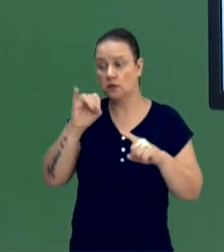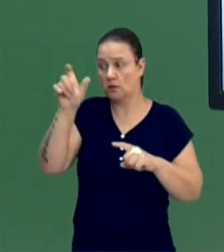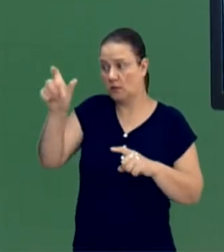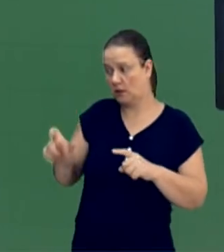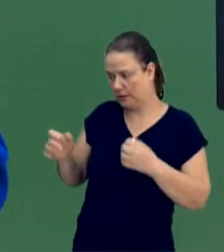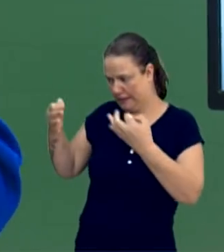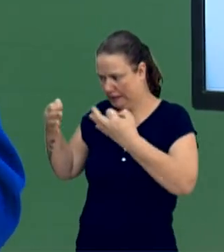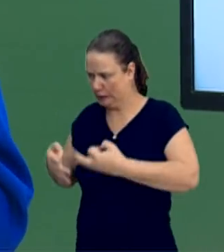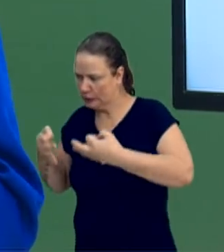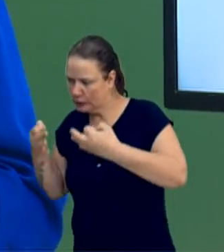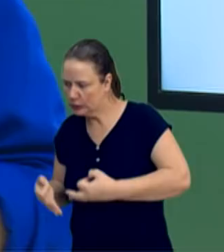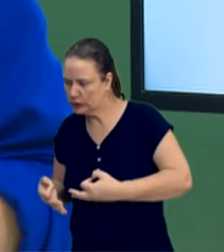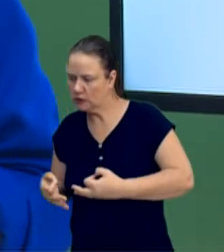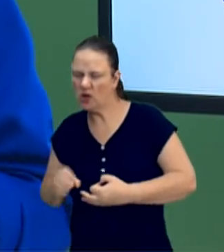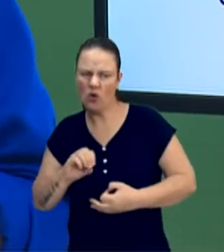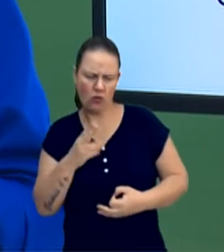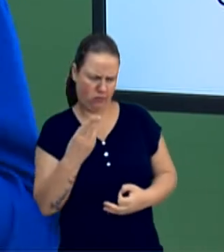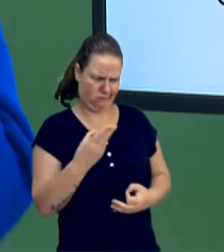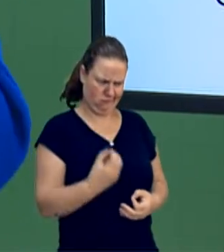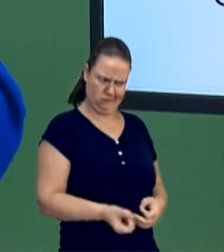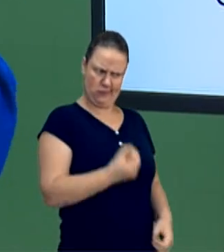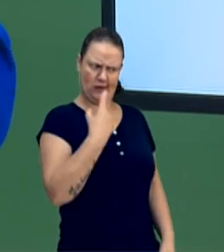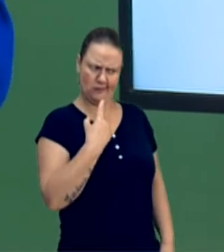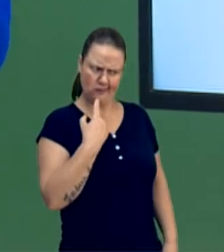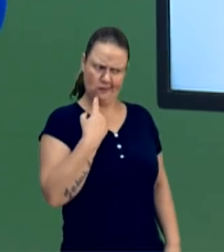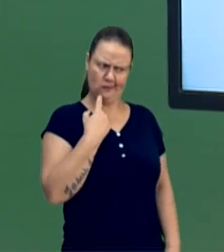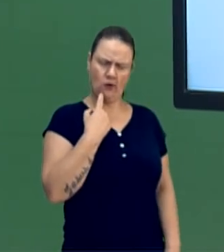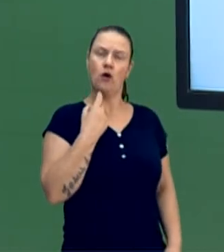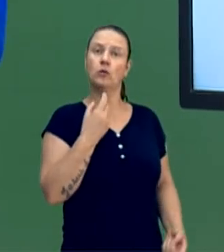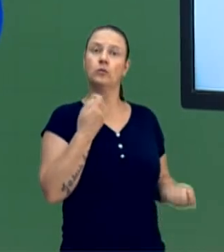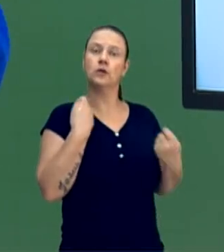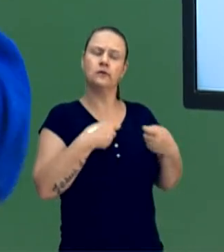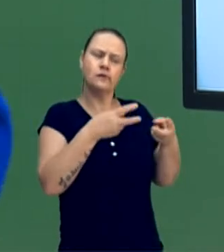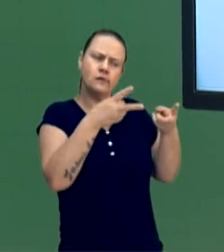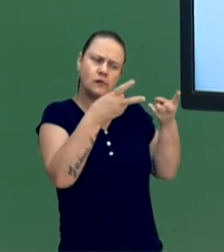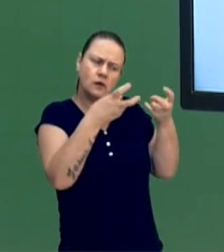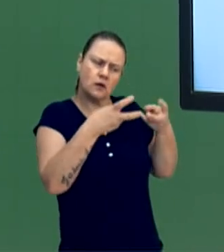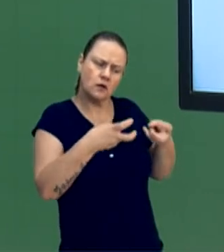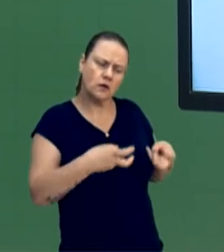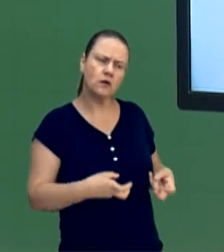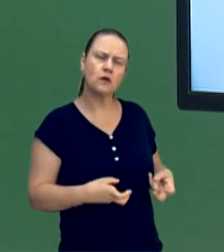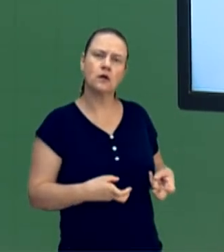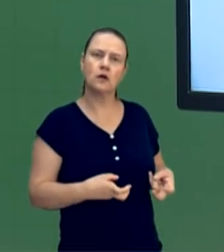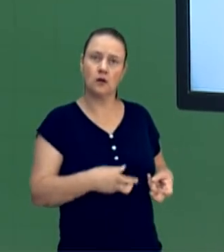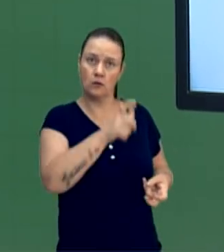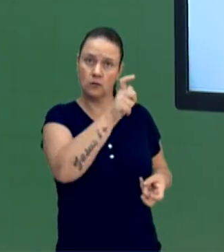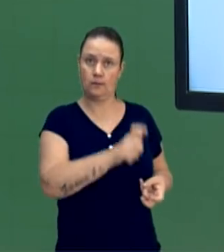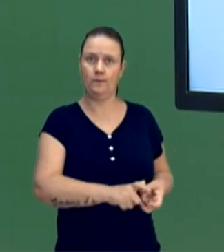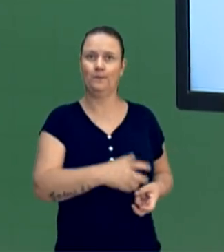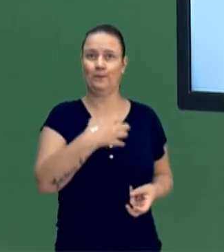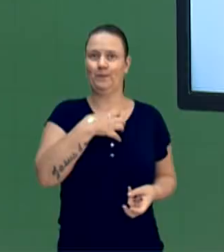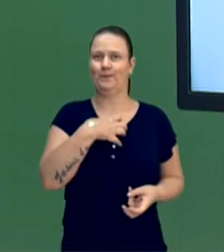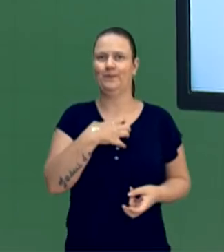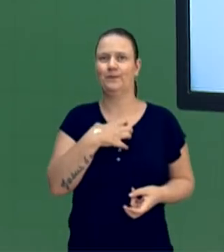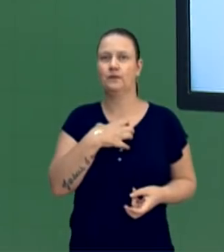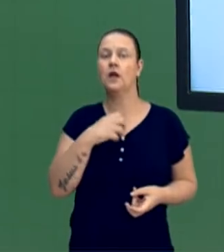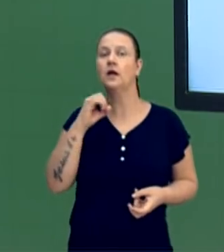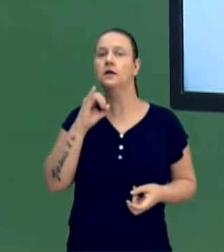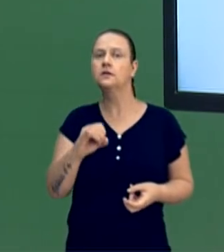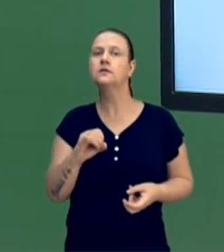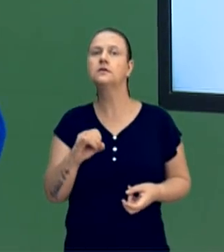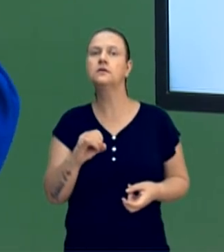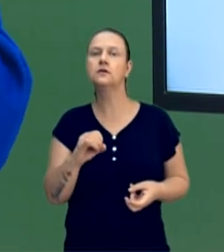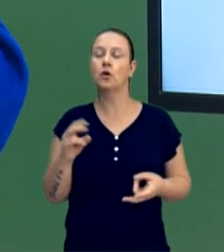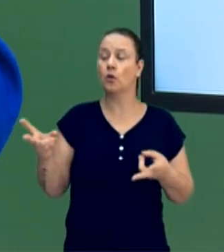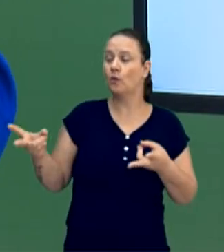ou esquisito, se tem umas manias estranhas, eu tenho que analisar a pessoa melhor. Então, quando eu tenho esse processo,